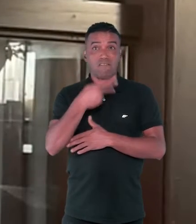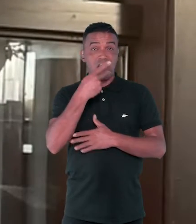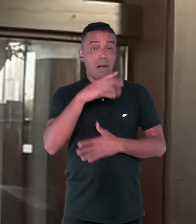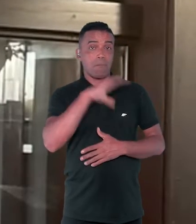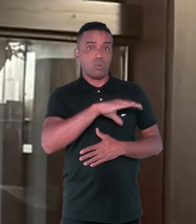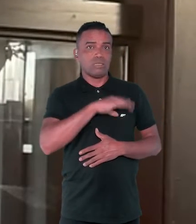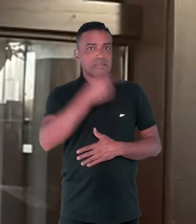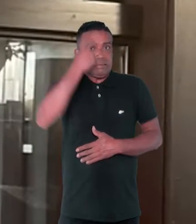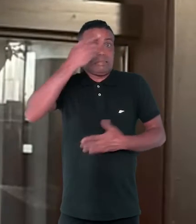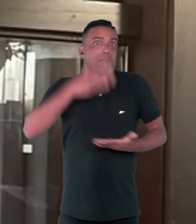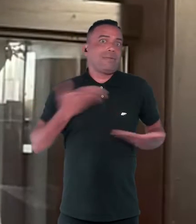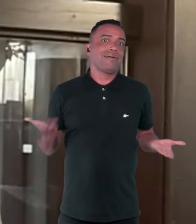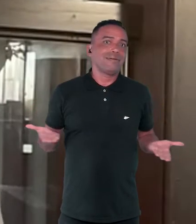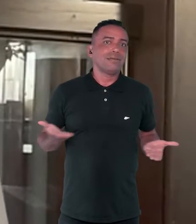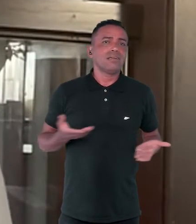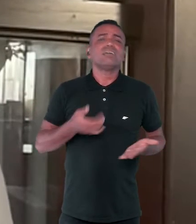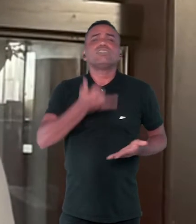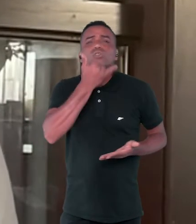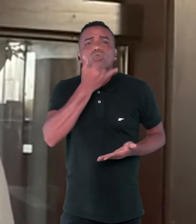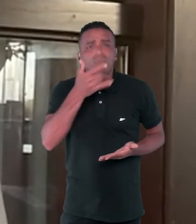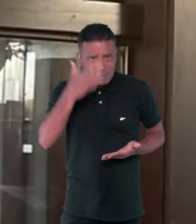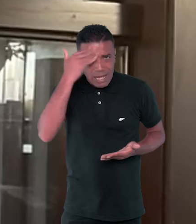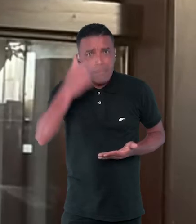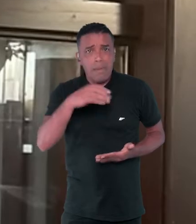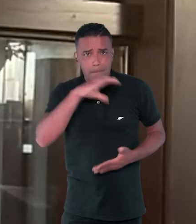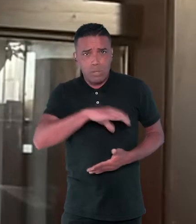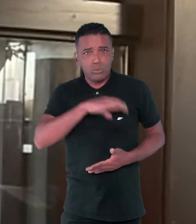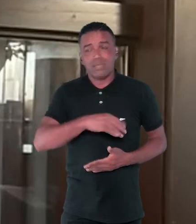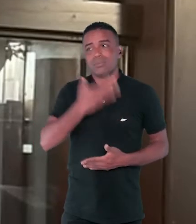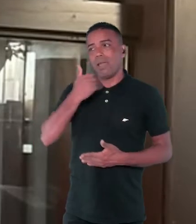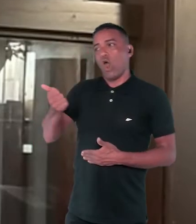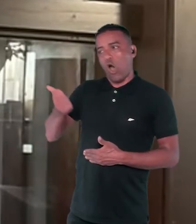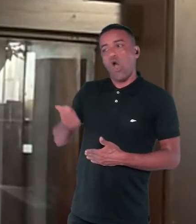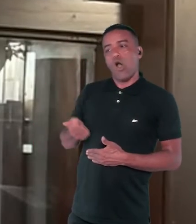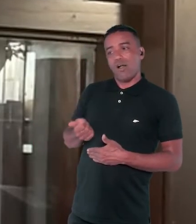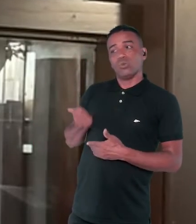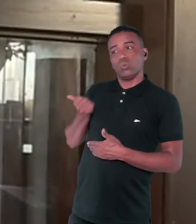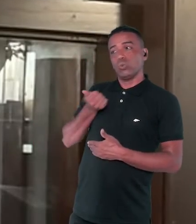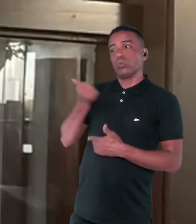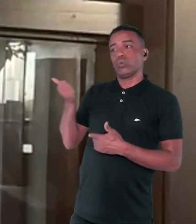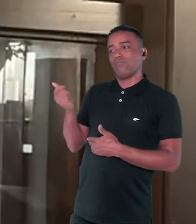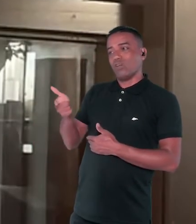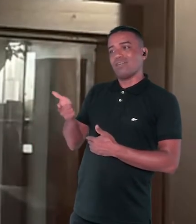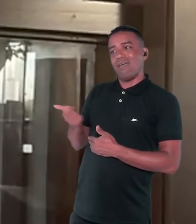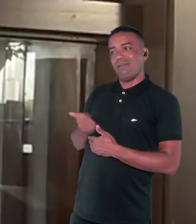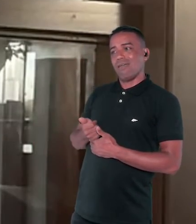ideia minha. Aí eu perguntei para ele assim, o senhor me desculpa, mas o senhor fala português? Ele falou, melhor do que você. Aí